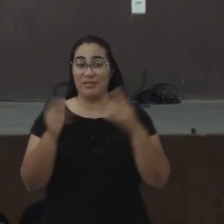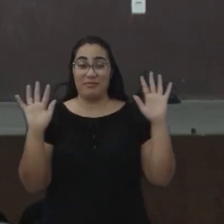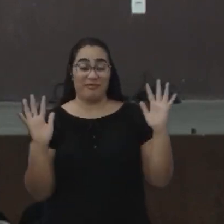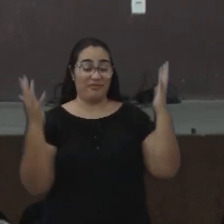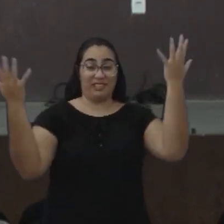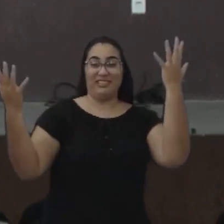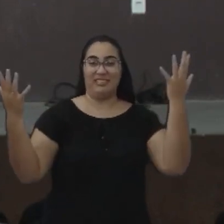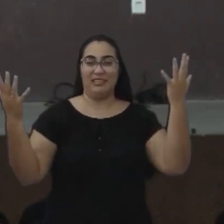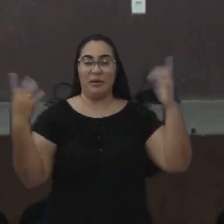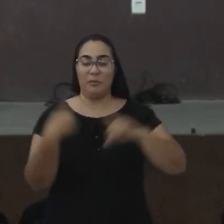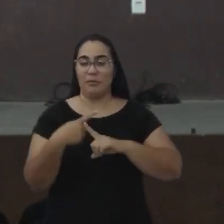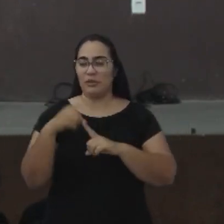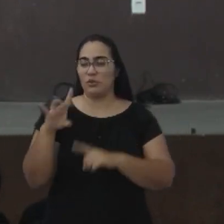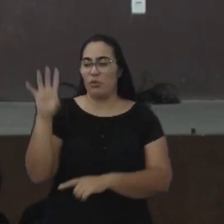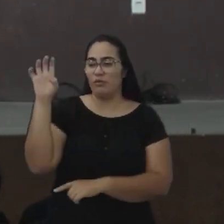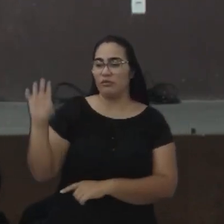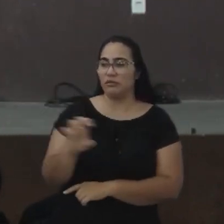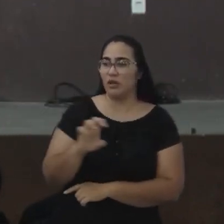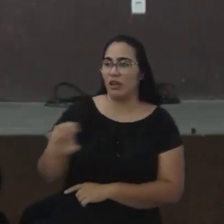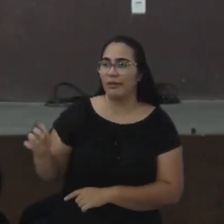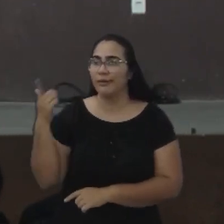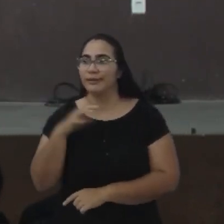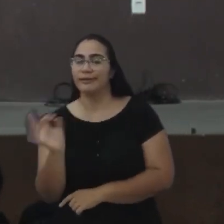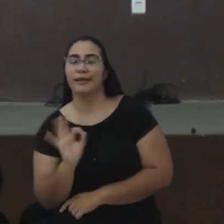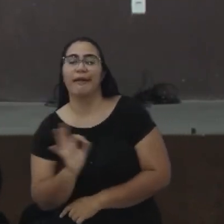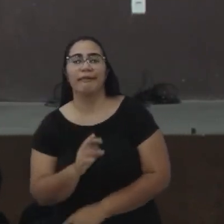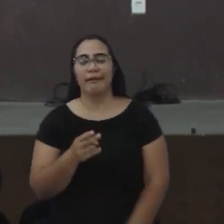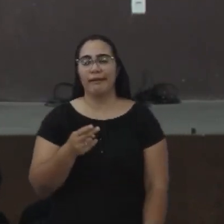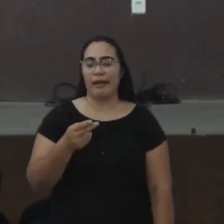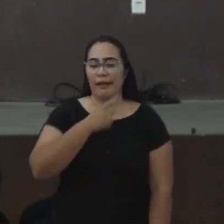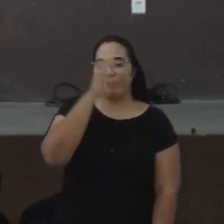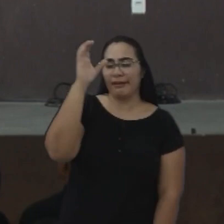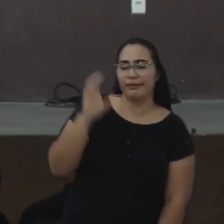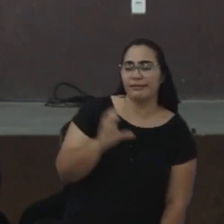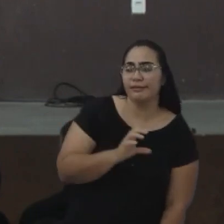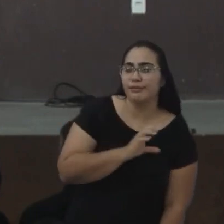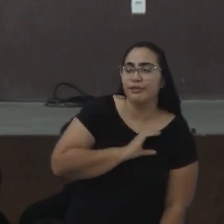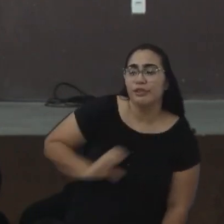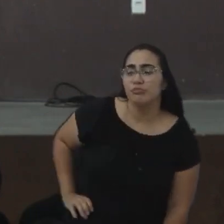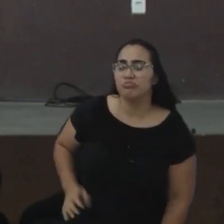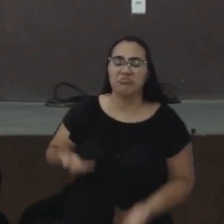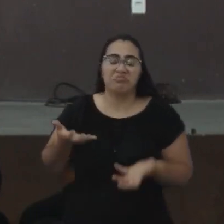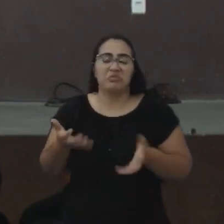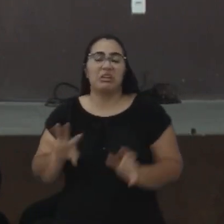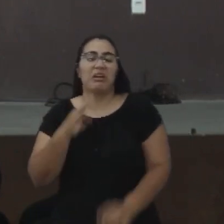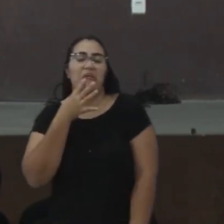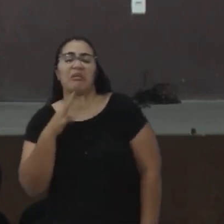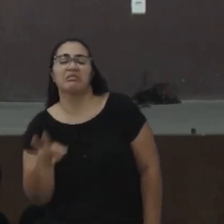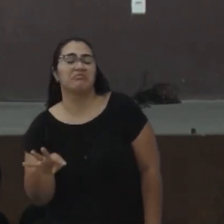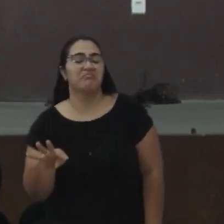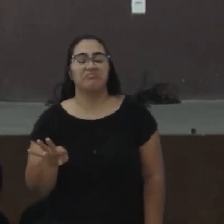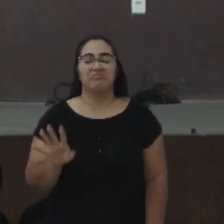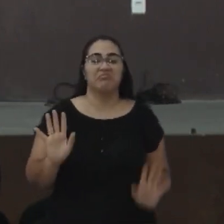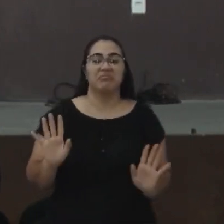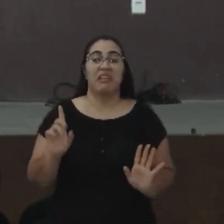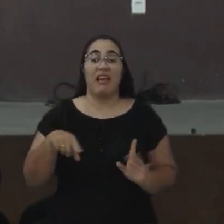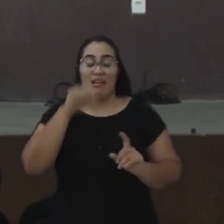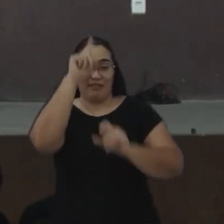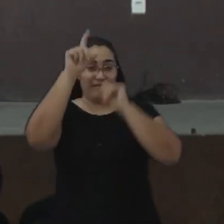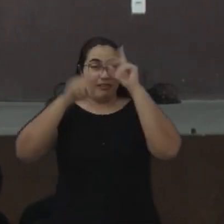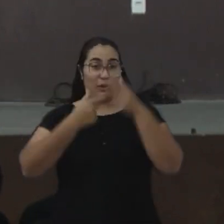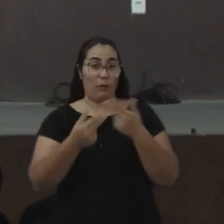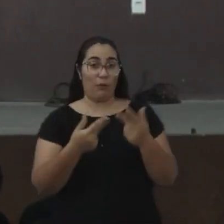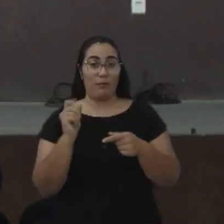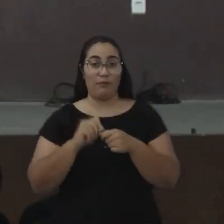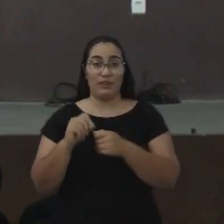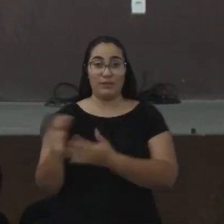evangelho não é suficiente, Cristo não é interessante, conhecer Jesus não é importante, o importante é inventar coisa para manter